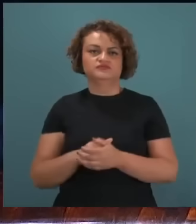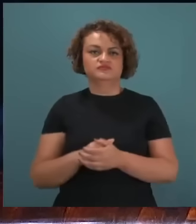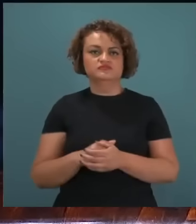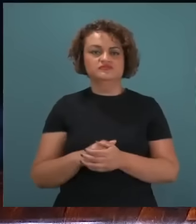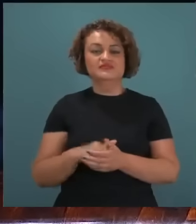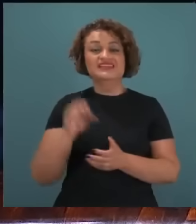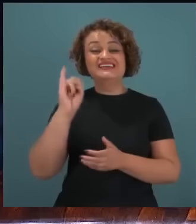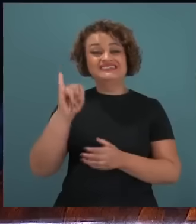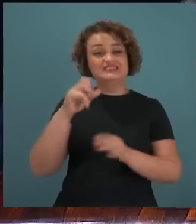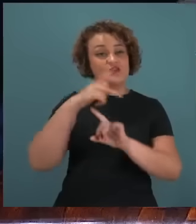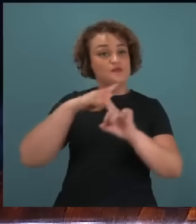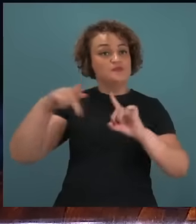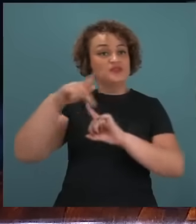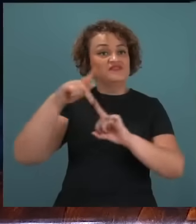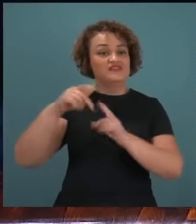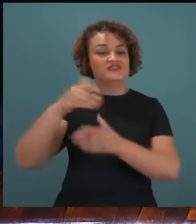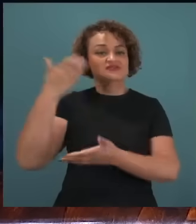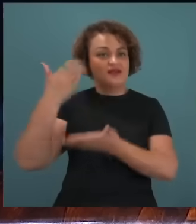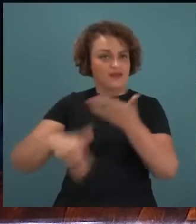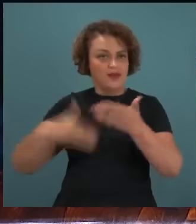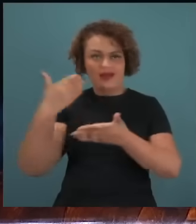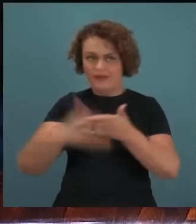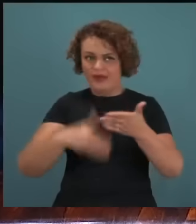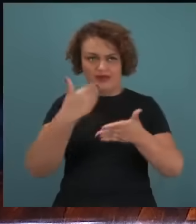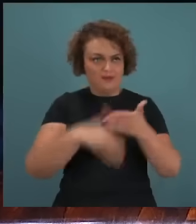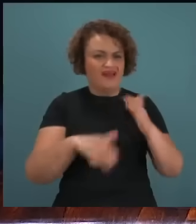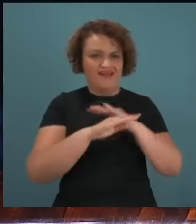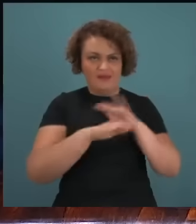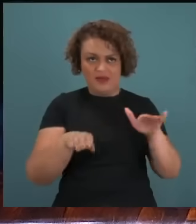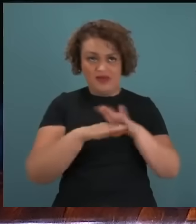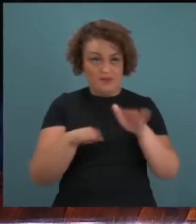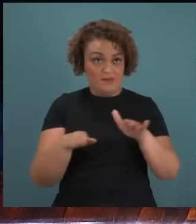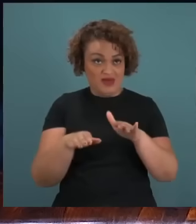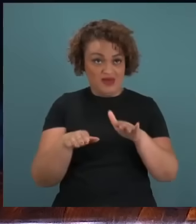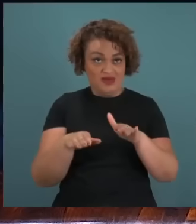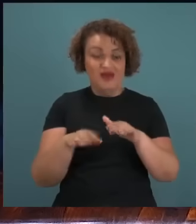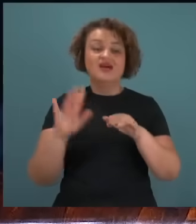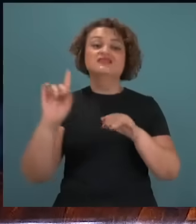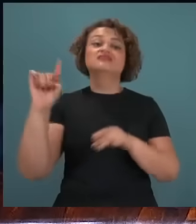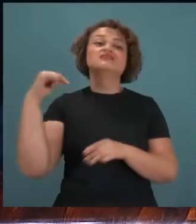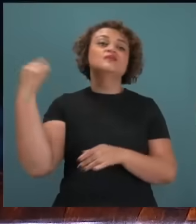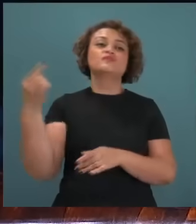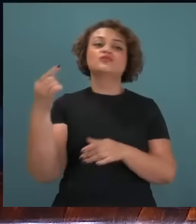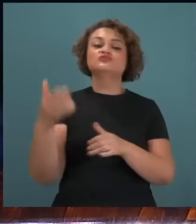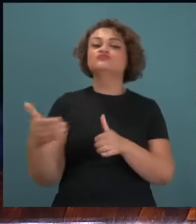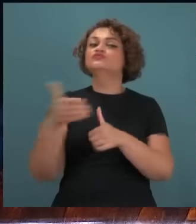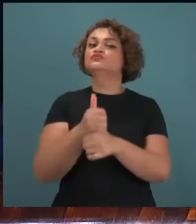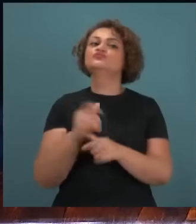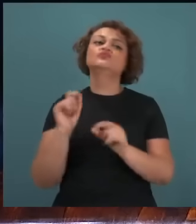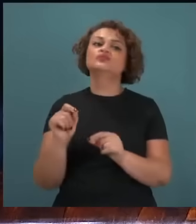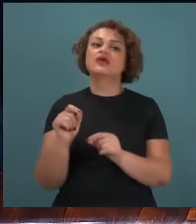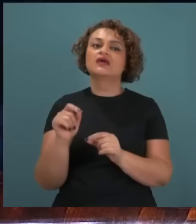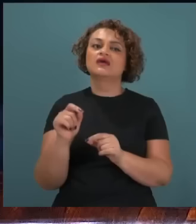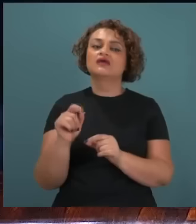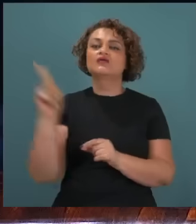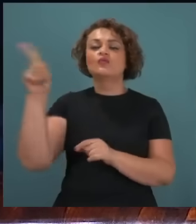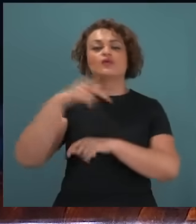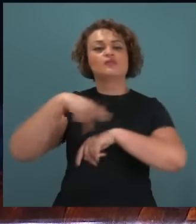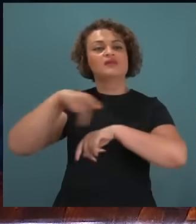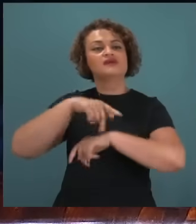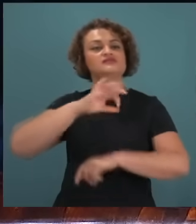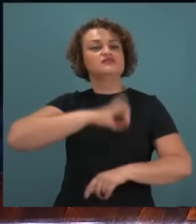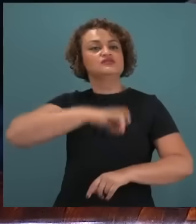com a Previdência como querem acabar com a Previdência pública, o que eles vão colocar no lugar? Como fez o Chile,